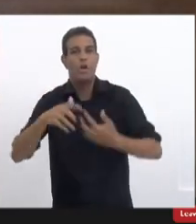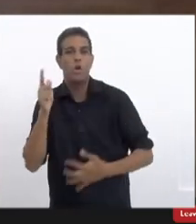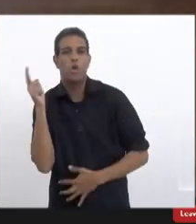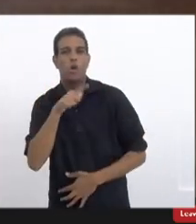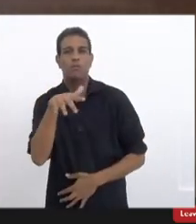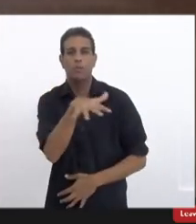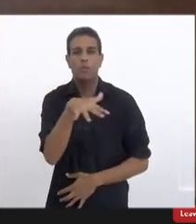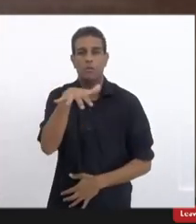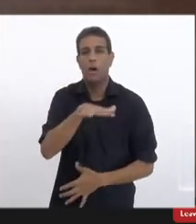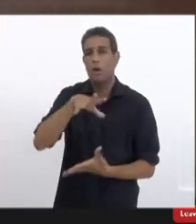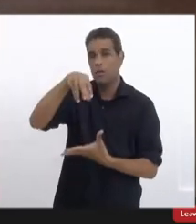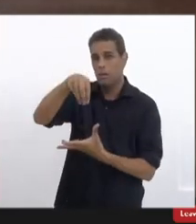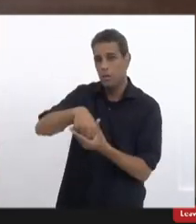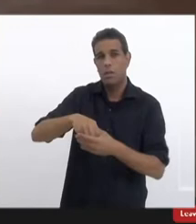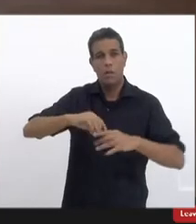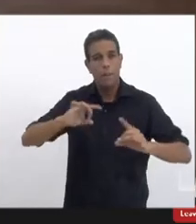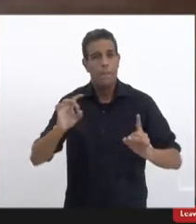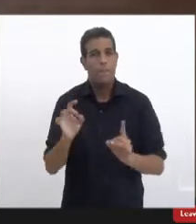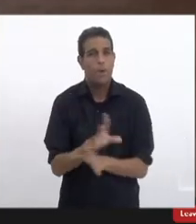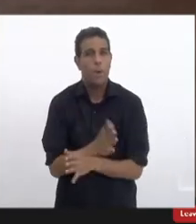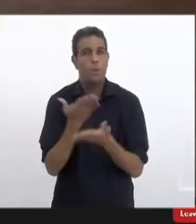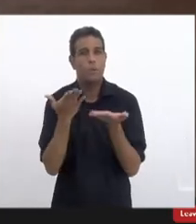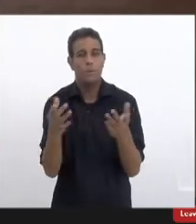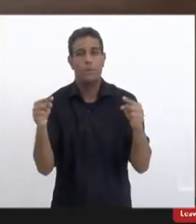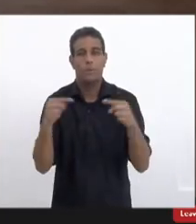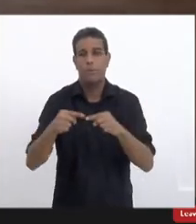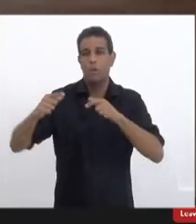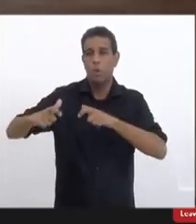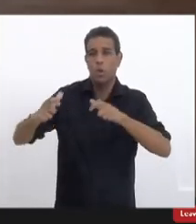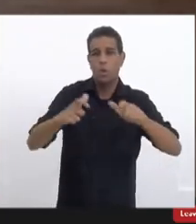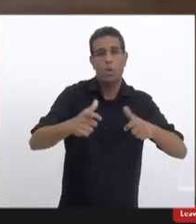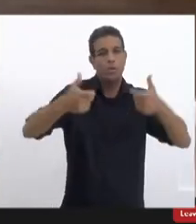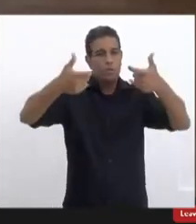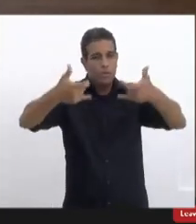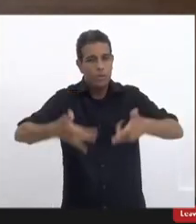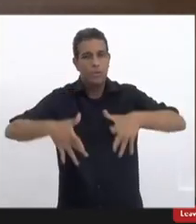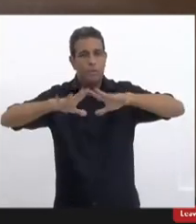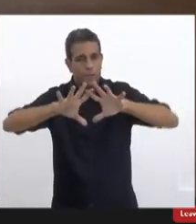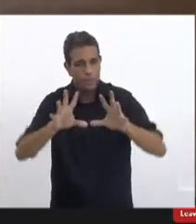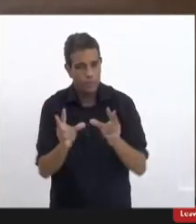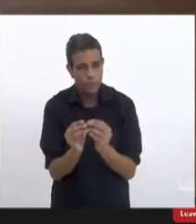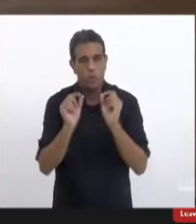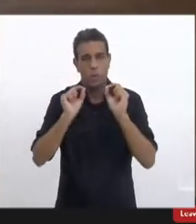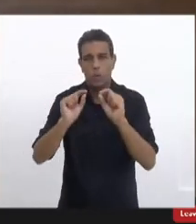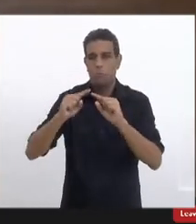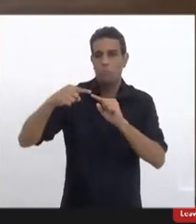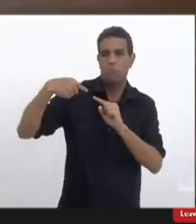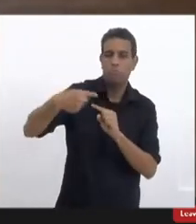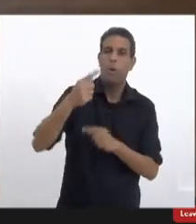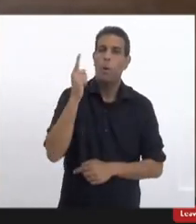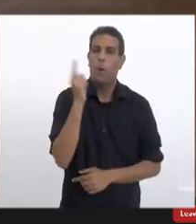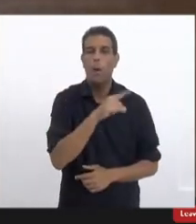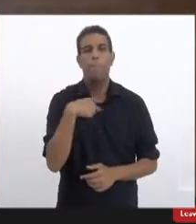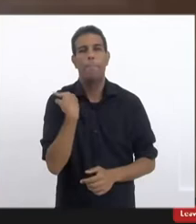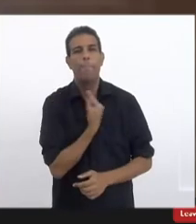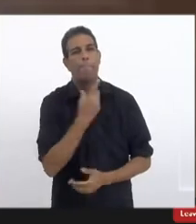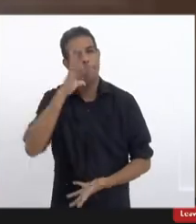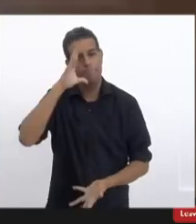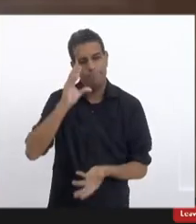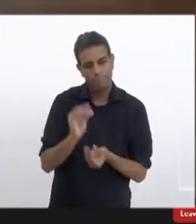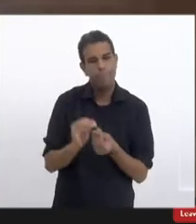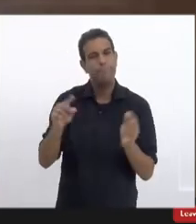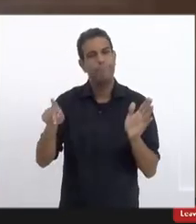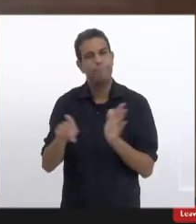agência de vigilância sanitária local, onde você estava, foi o município, acho que não veio ao caso, mas ela estava, né,